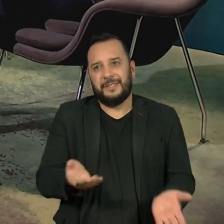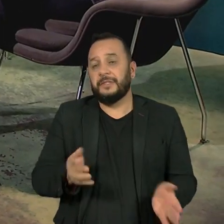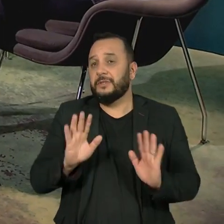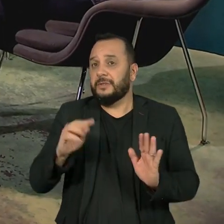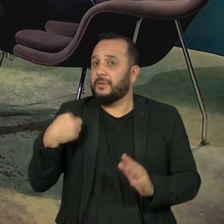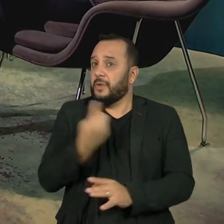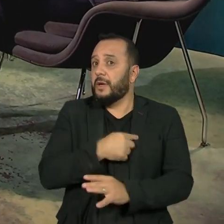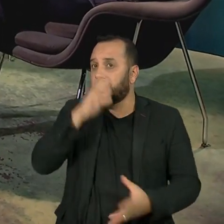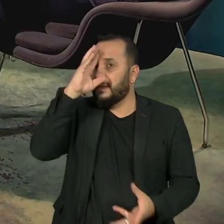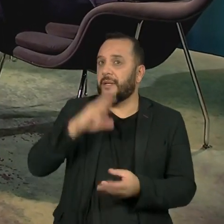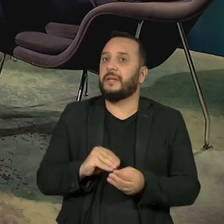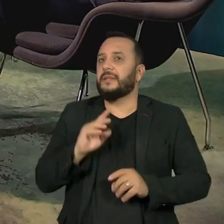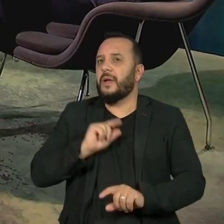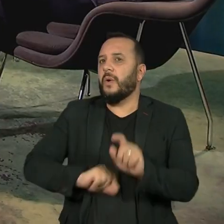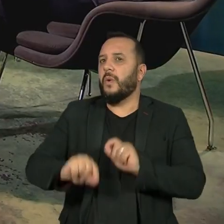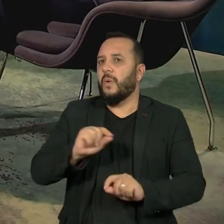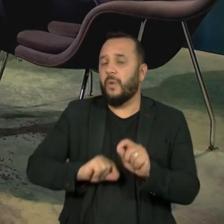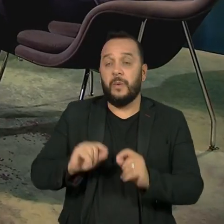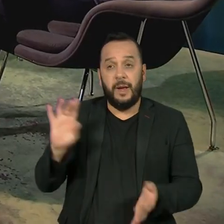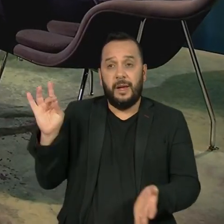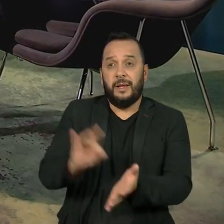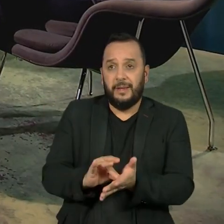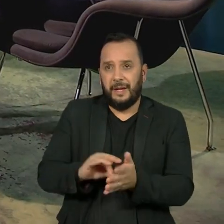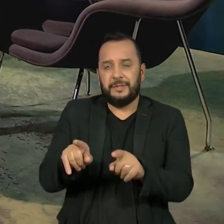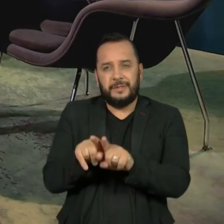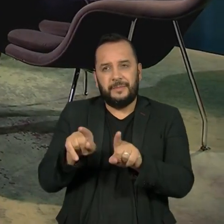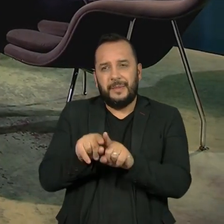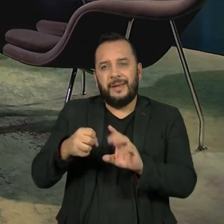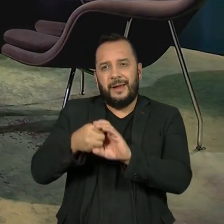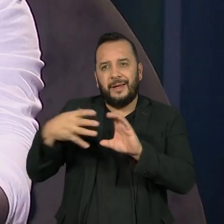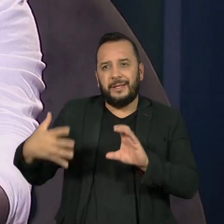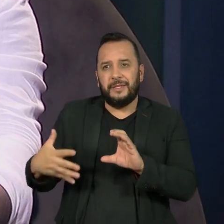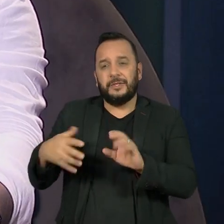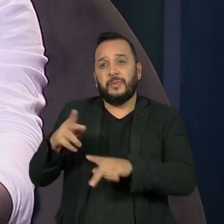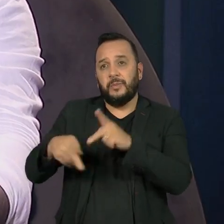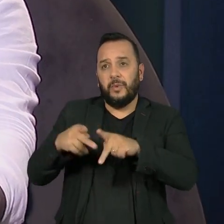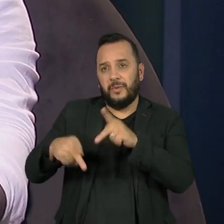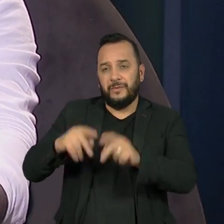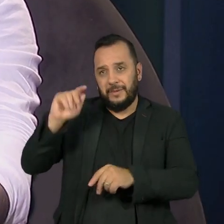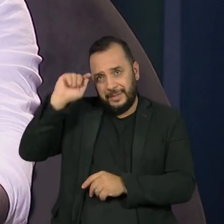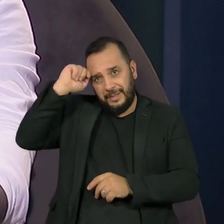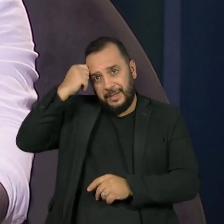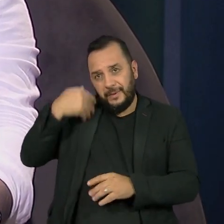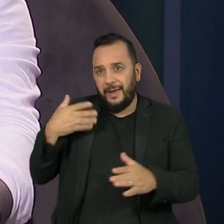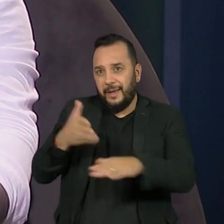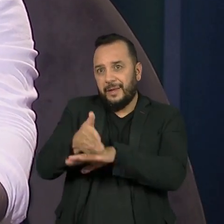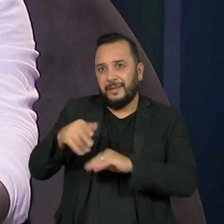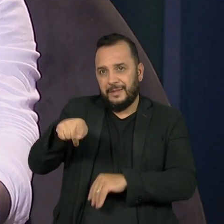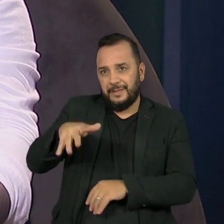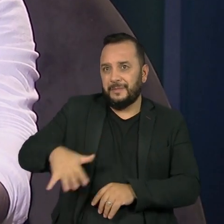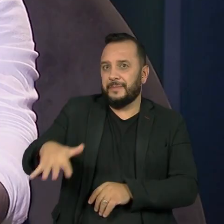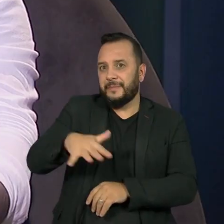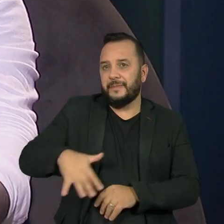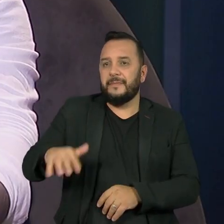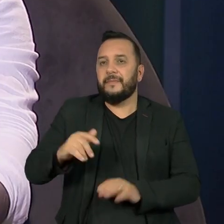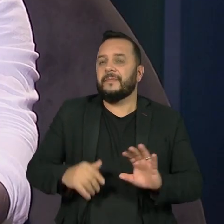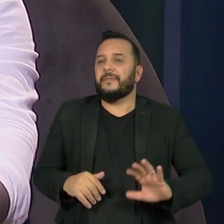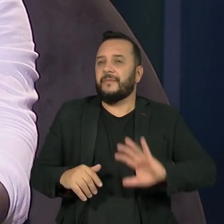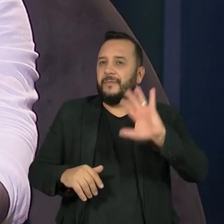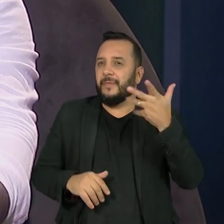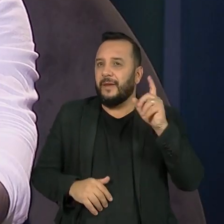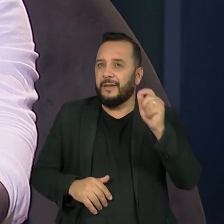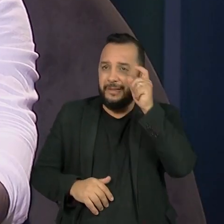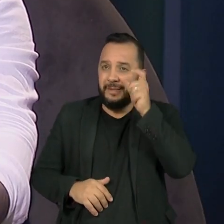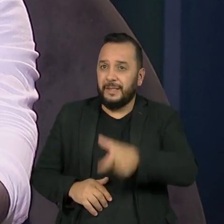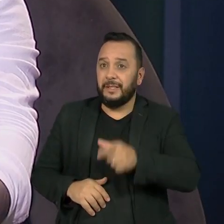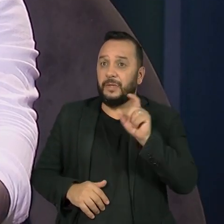entender quais são as realidades e peculiaridades da pessoa negra também ao penetrar nesse espaço. Porque acontece também uma coisa, acho que é bem interessante, que é